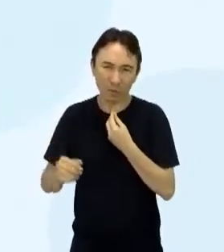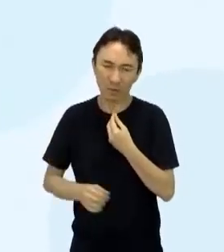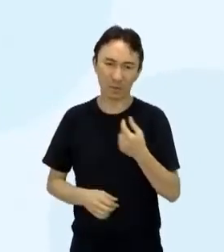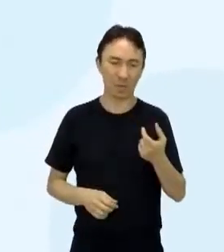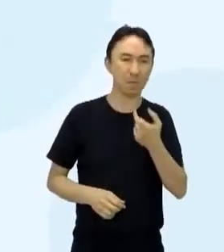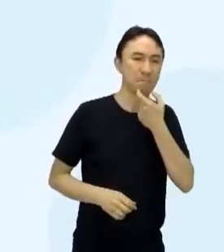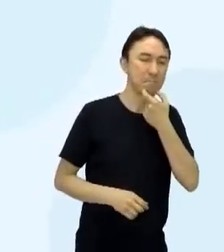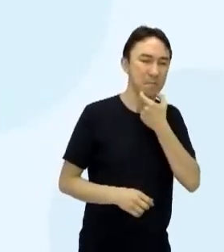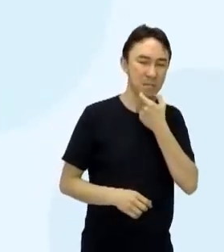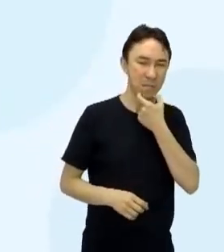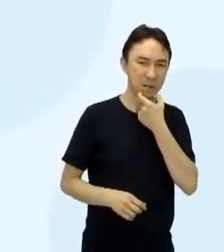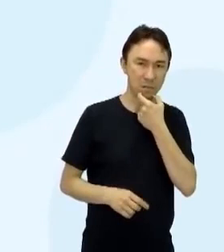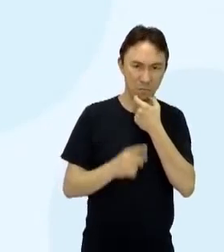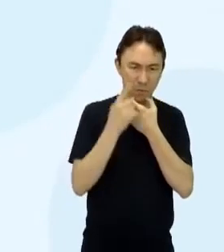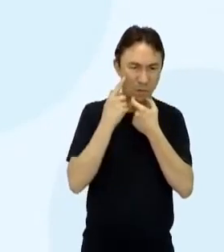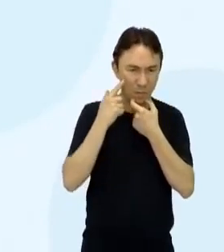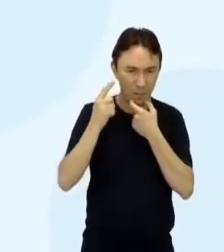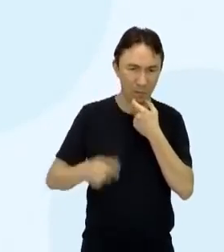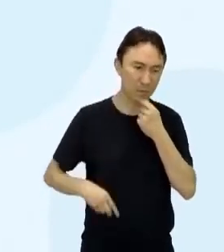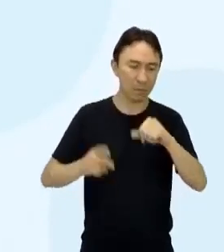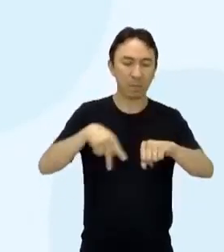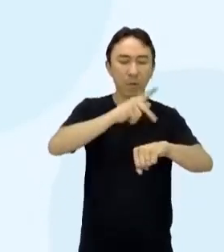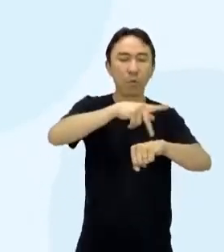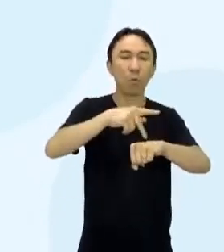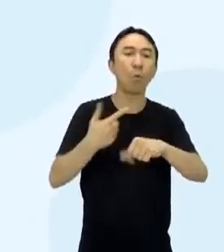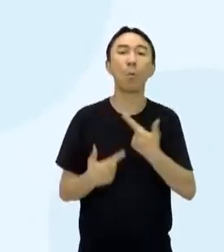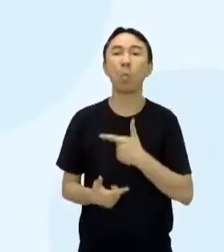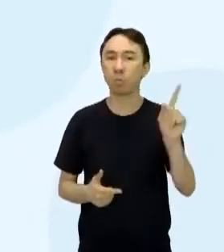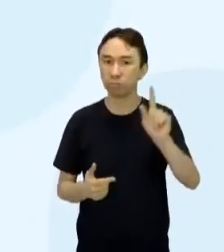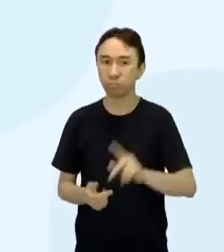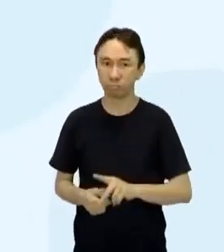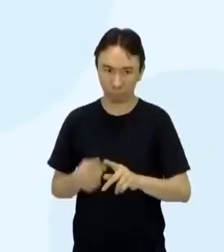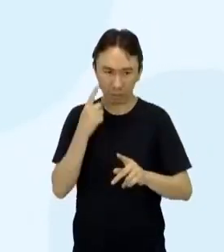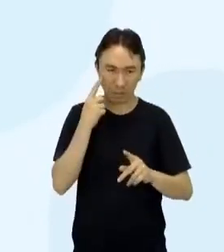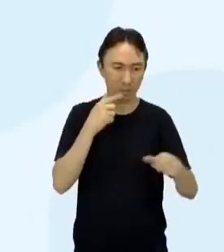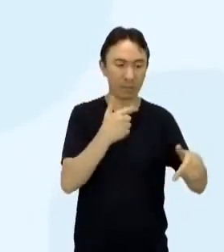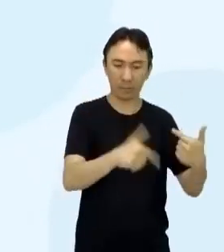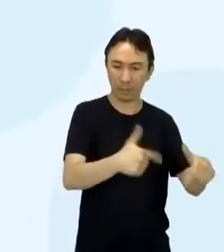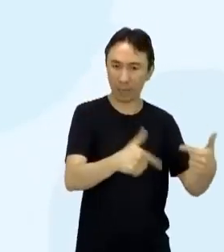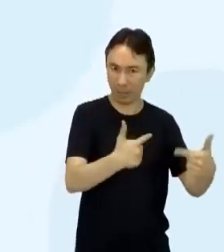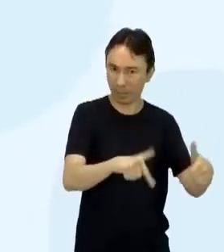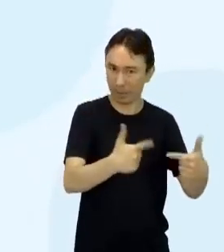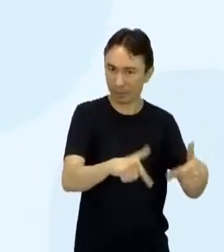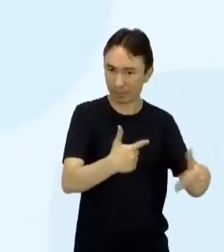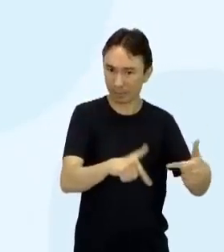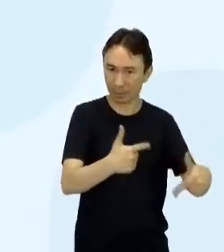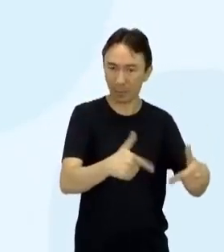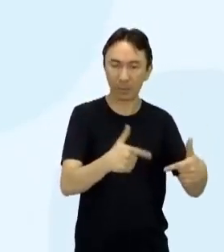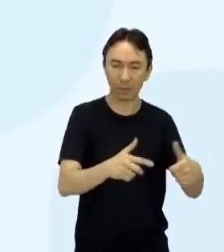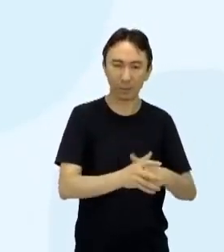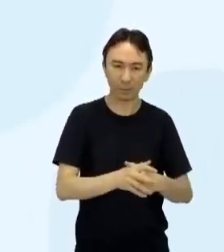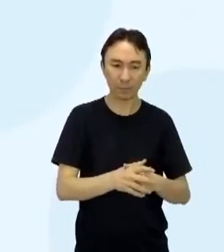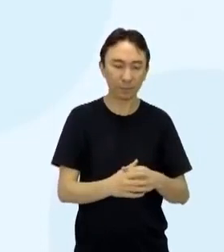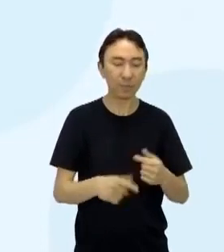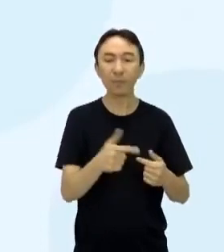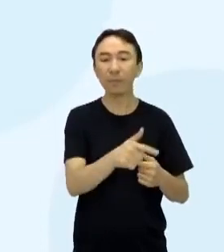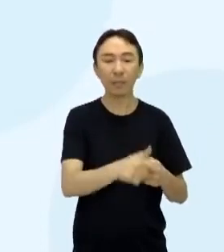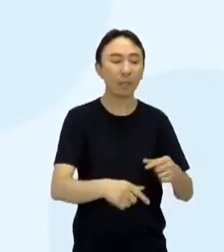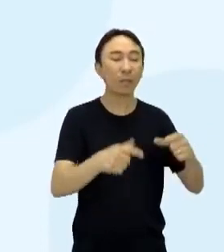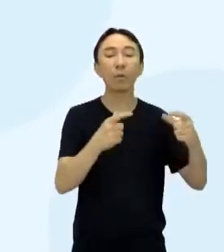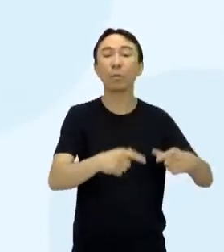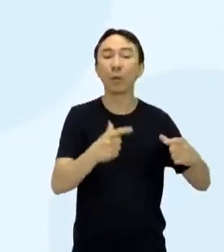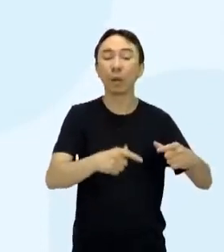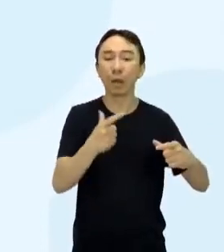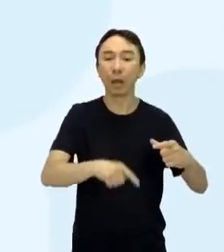britânico. E esse diplomata britânico, ele estava servindo na Turquia. Né?